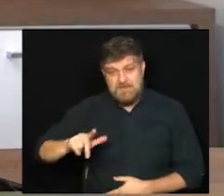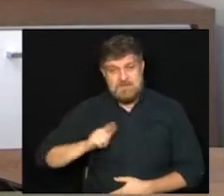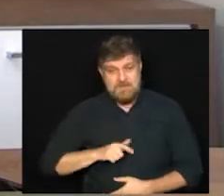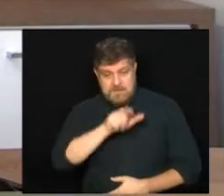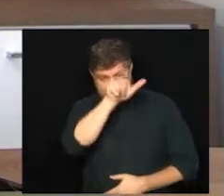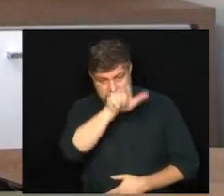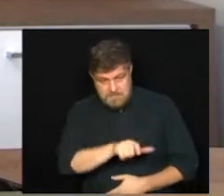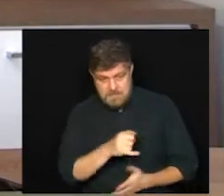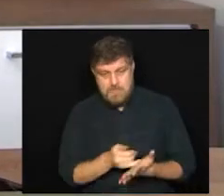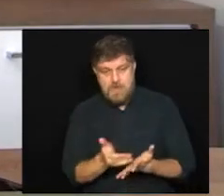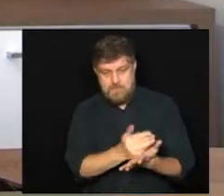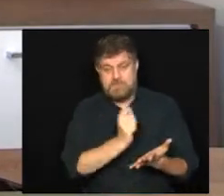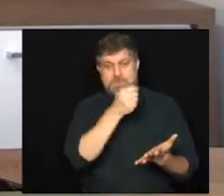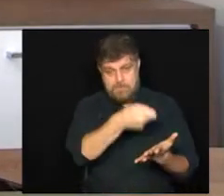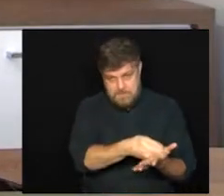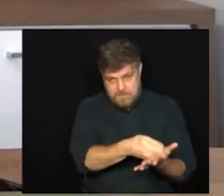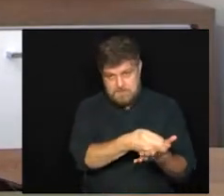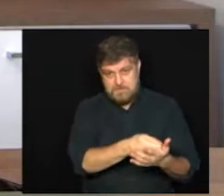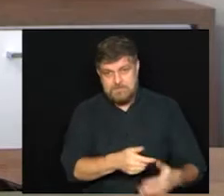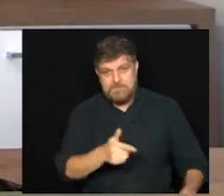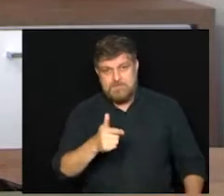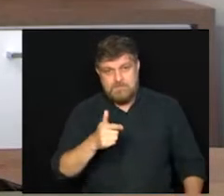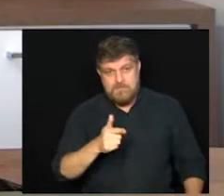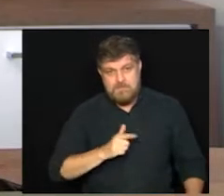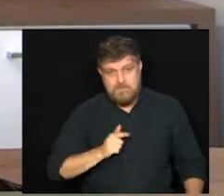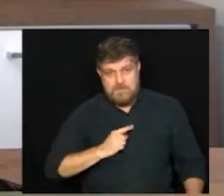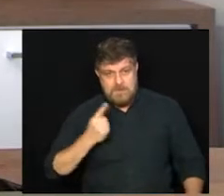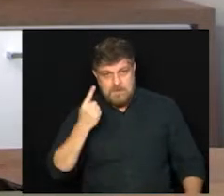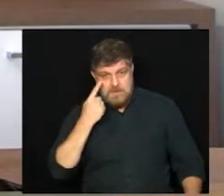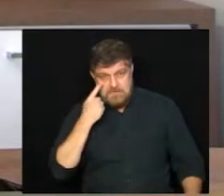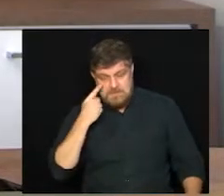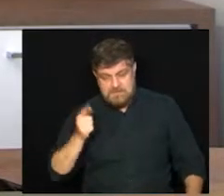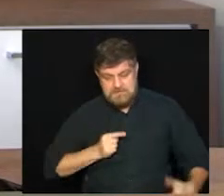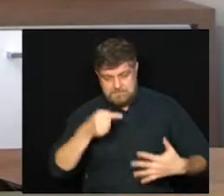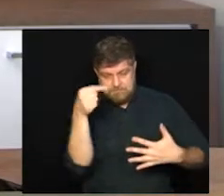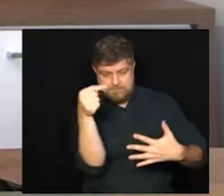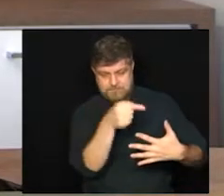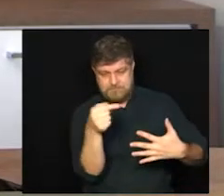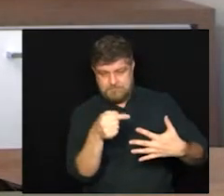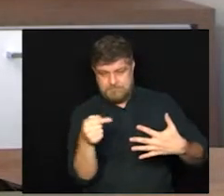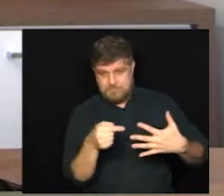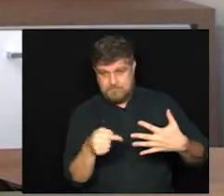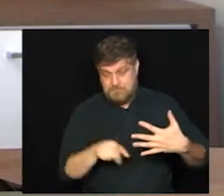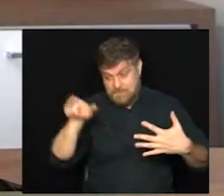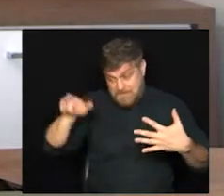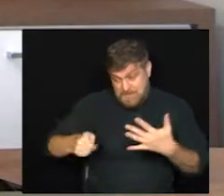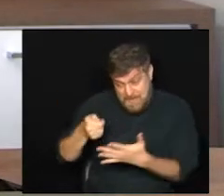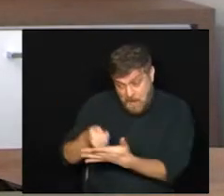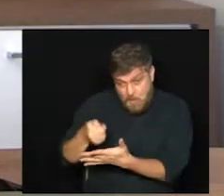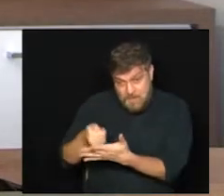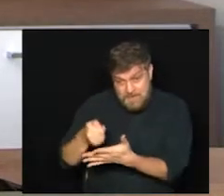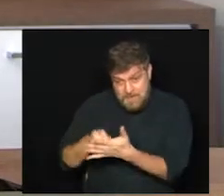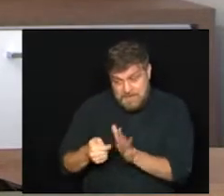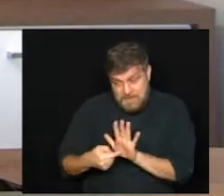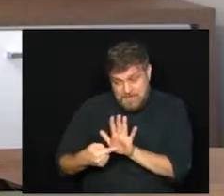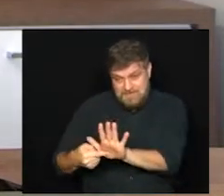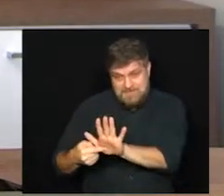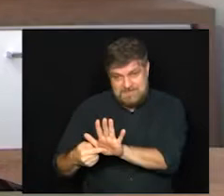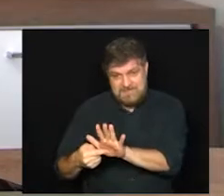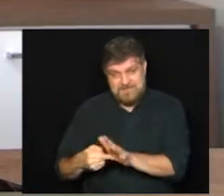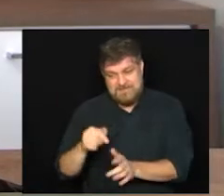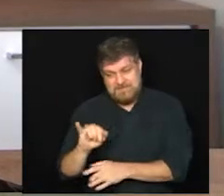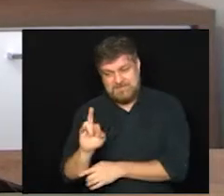rendimentos tributáveis. E aí ele tem que ver se cai em algum desses itens e se ele está obrigado a declarar ou não. Né? A